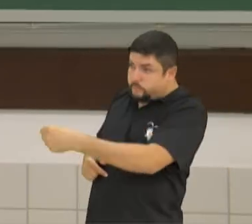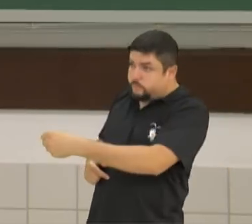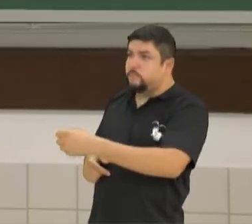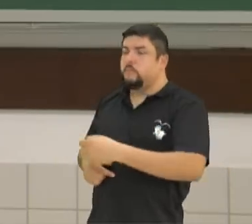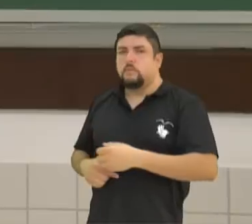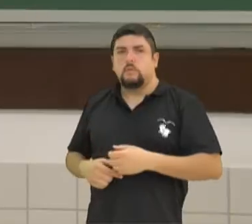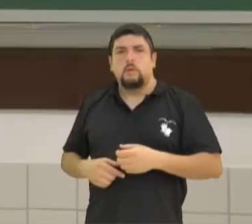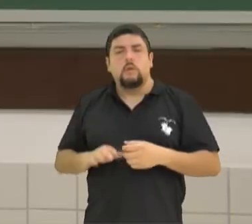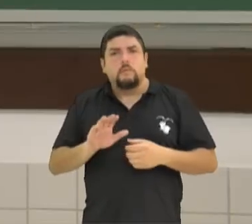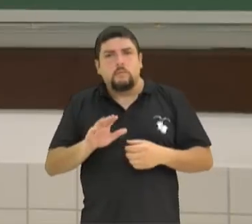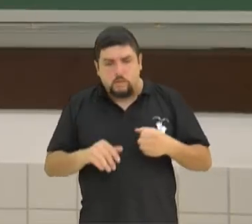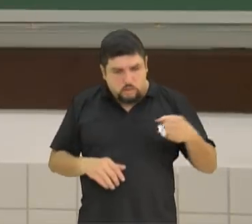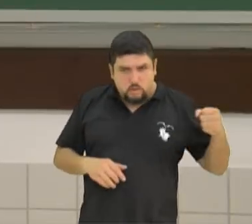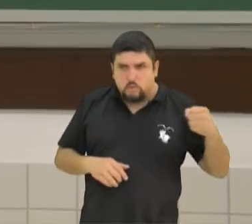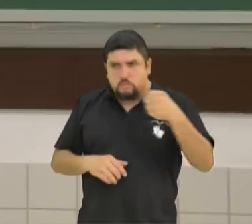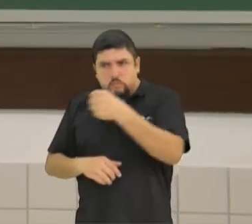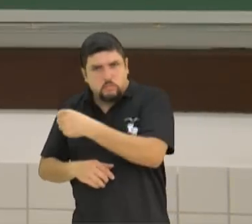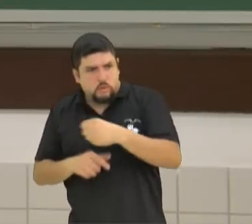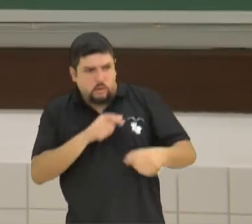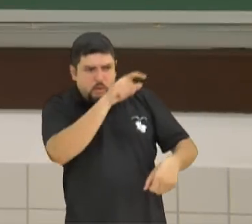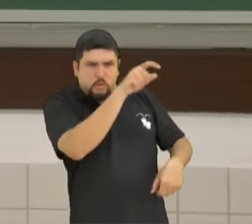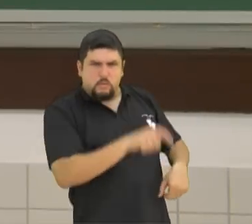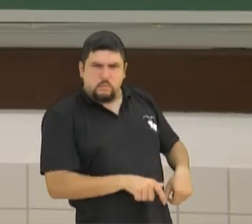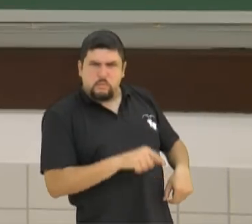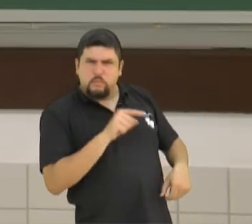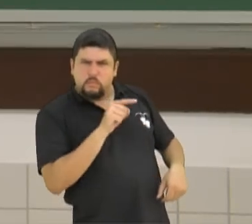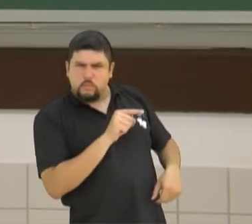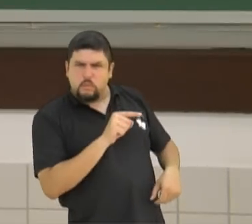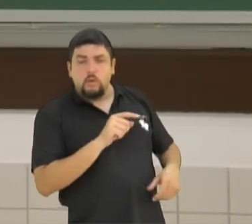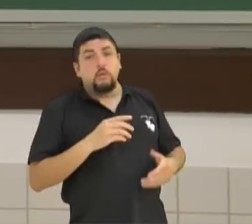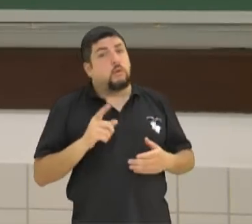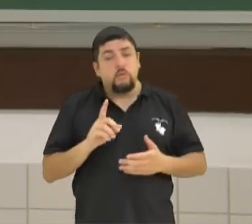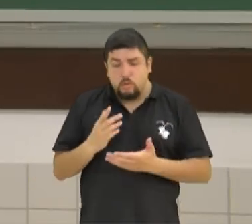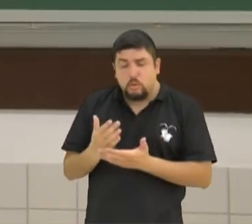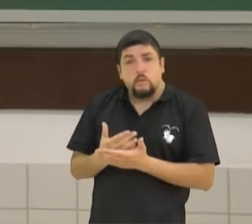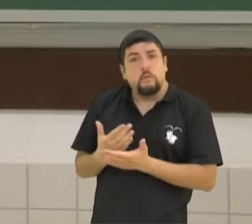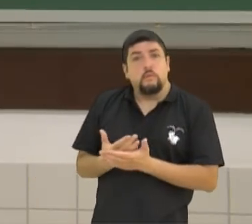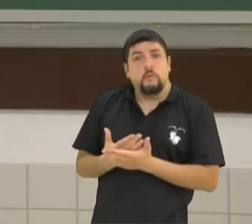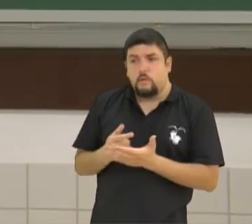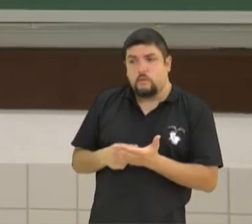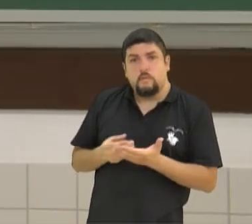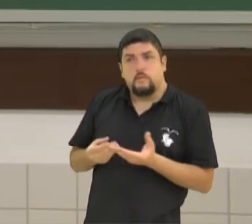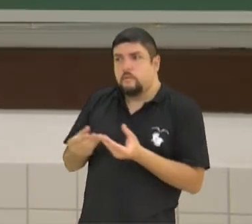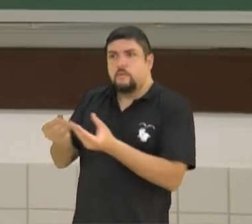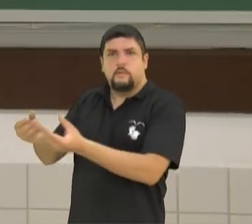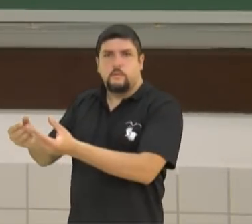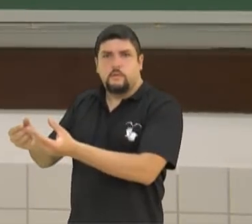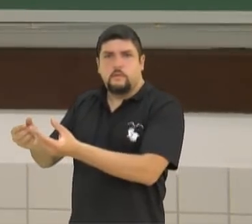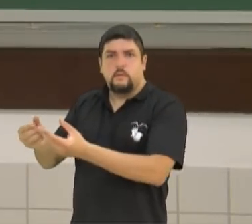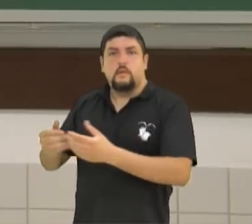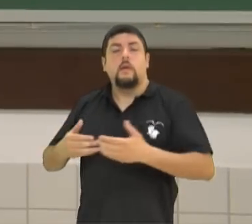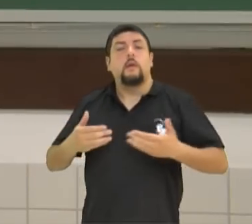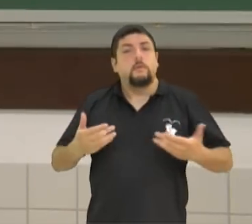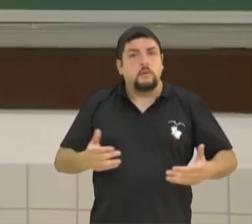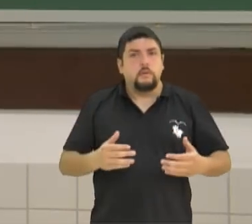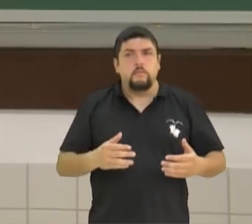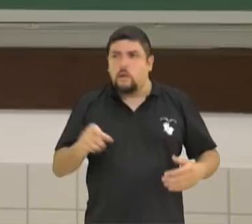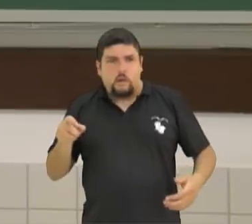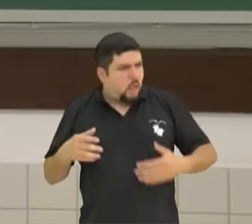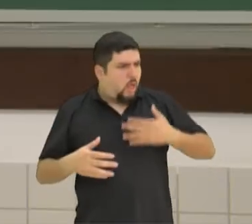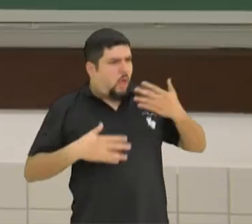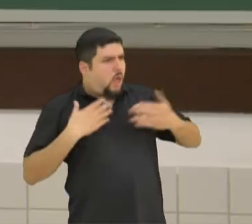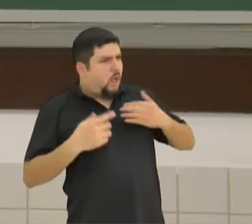né, faz ali uma brincadeira até e diz, ele ressuscitou? Né? Não tem como você lê-lo, né? Então fica